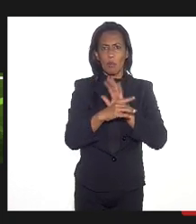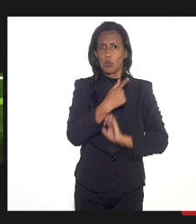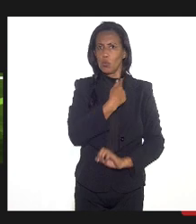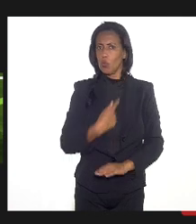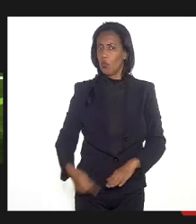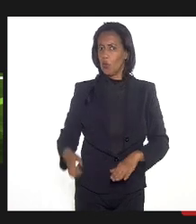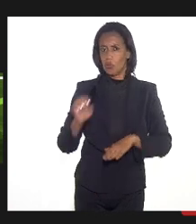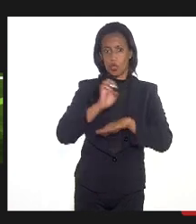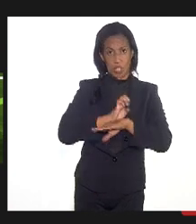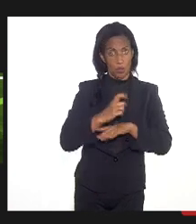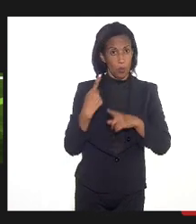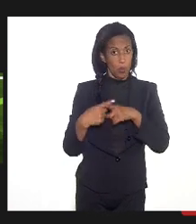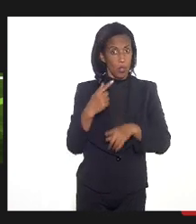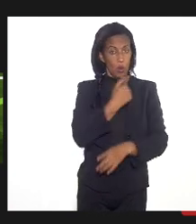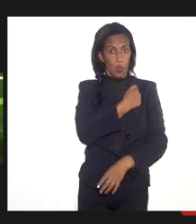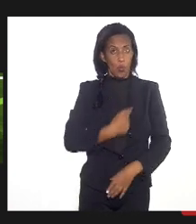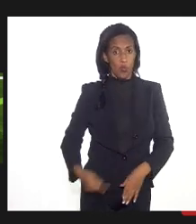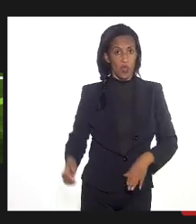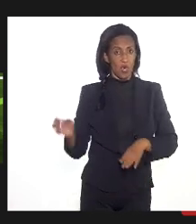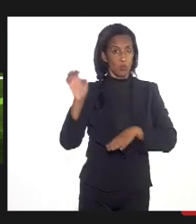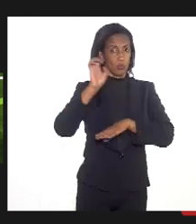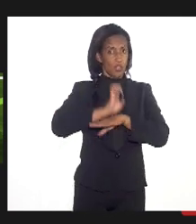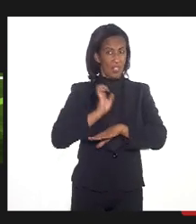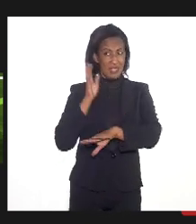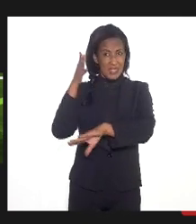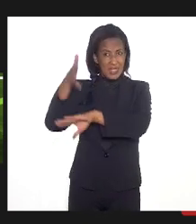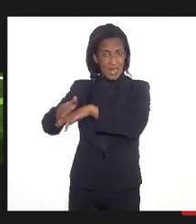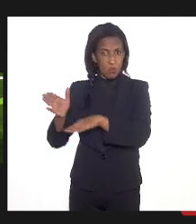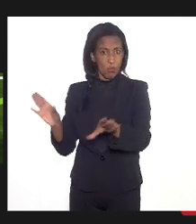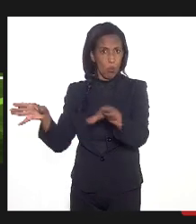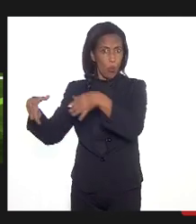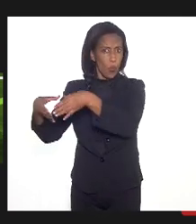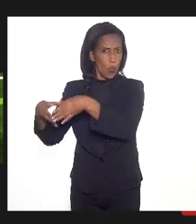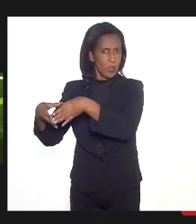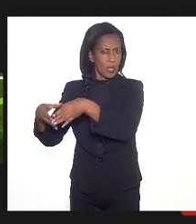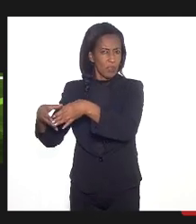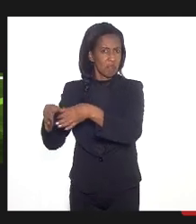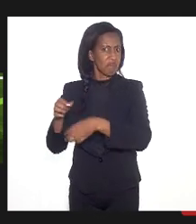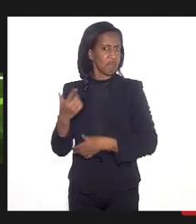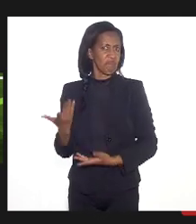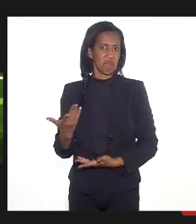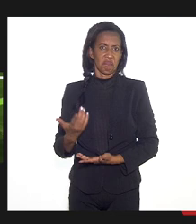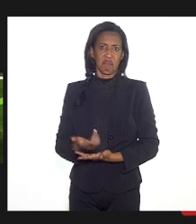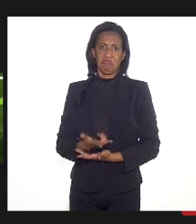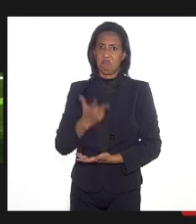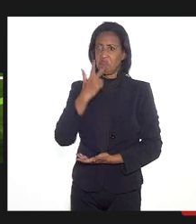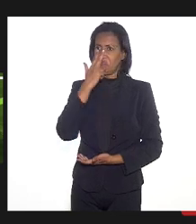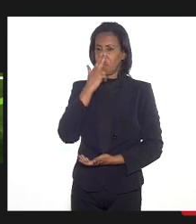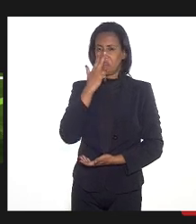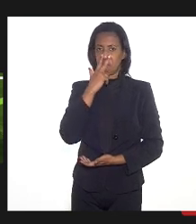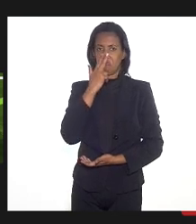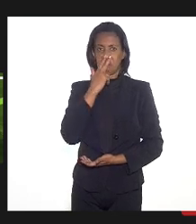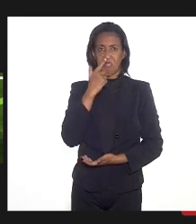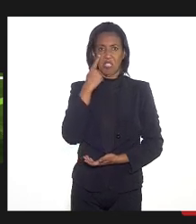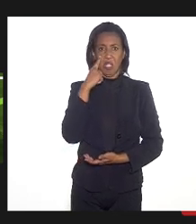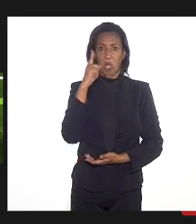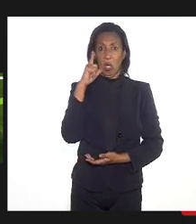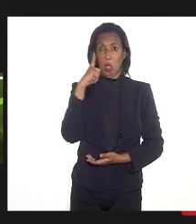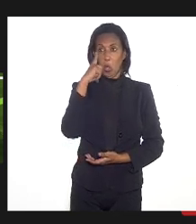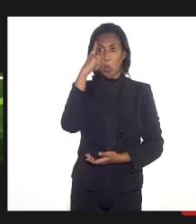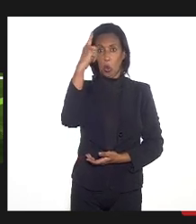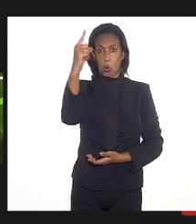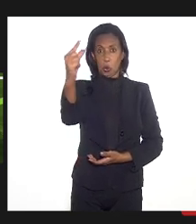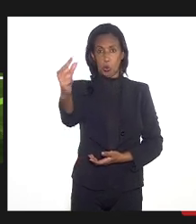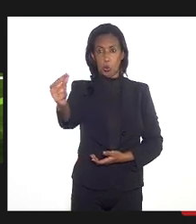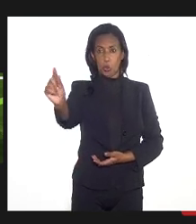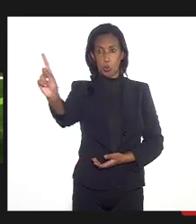o governo do Estado, dentro das comunidades, é uma coisa que a gente vê passar de longe, né?